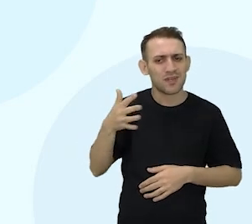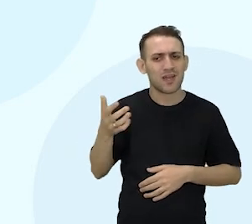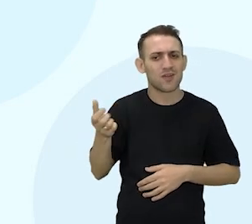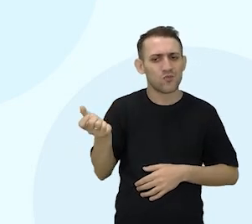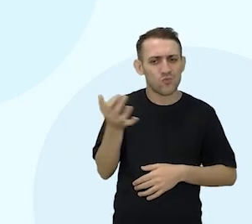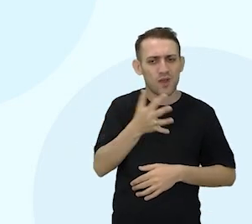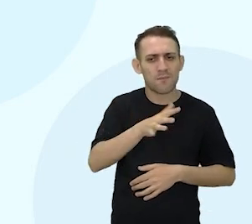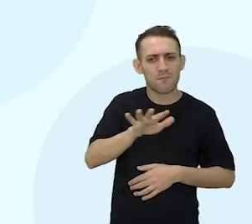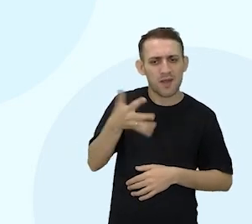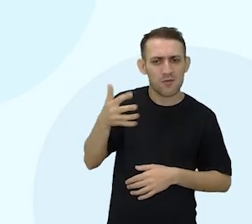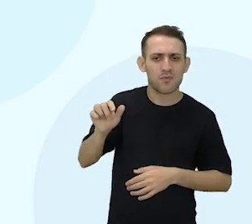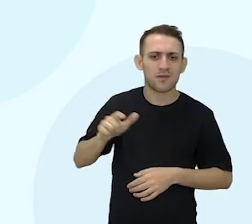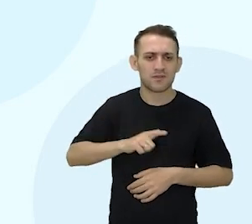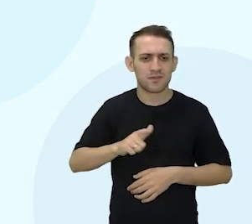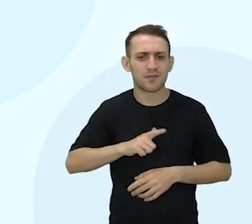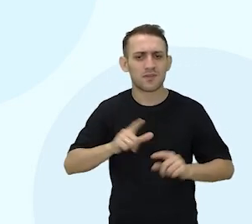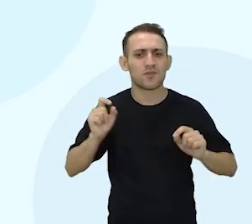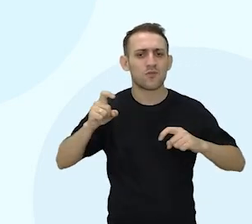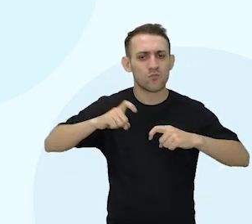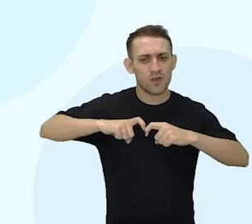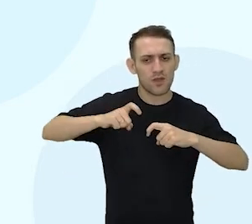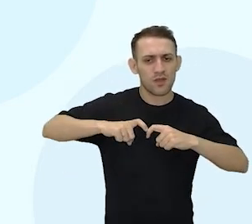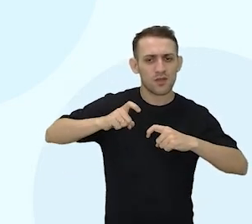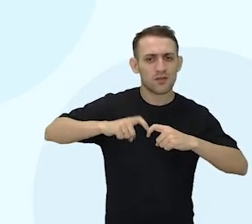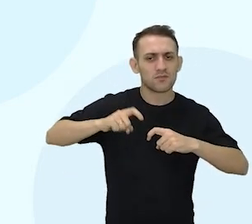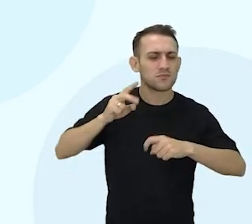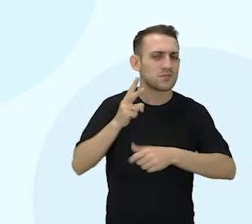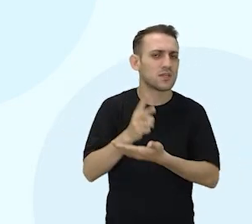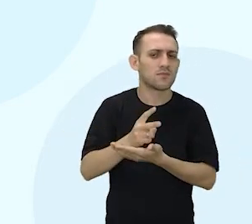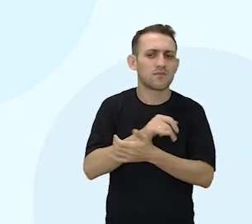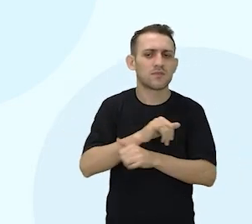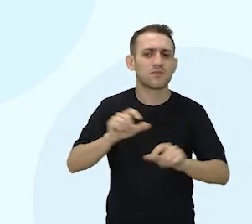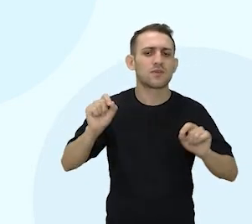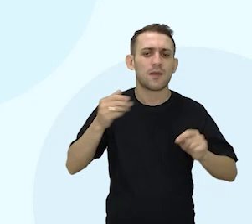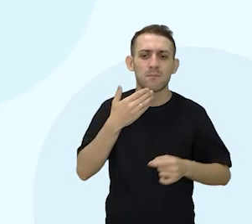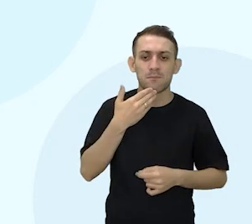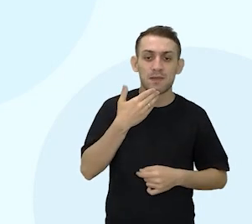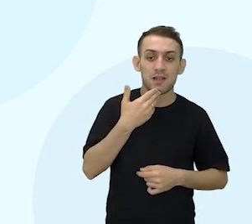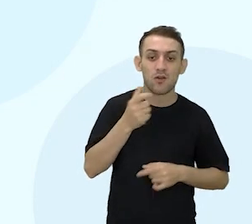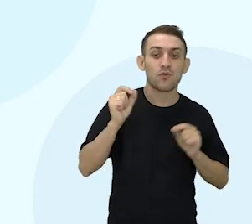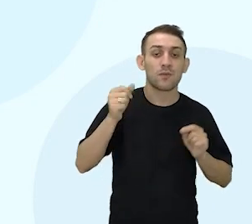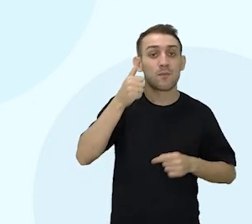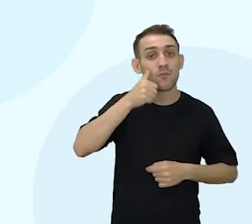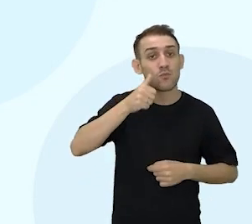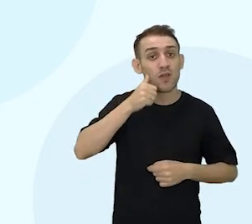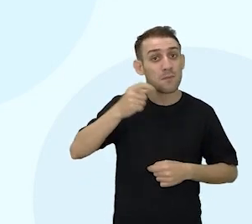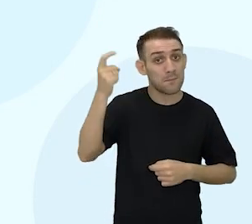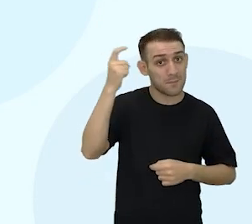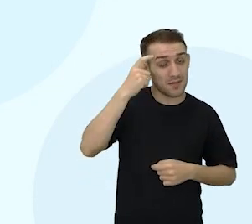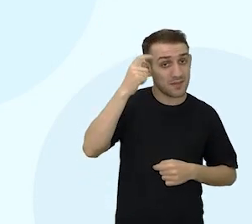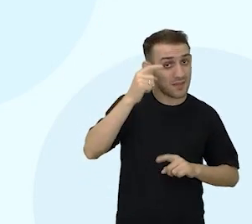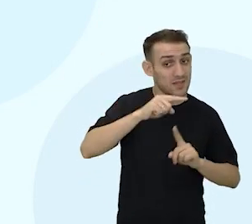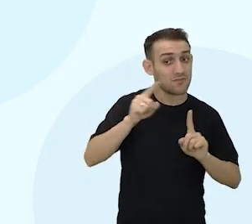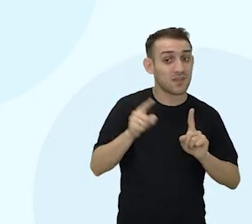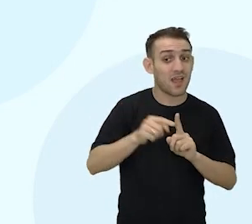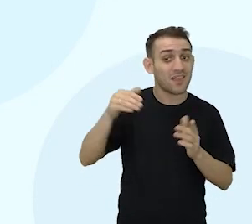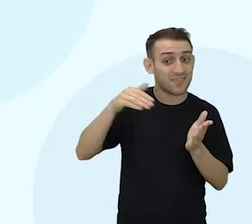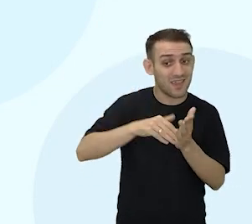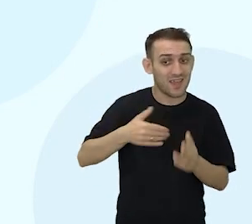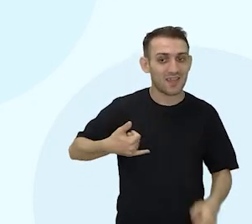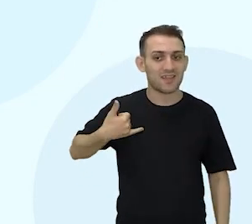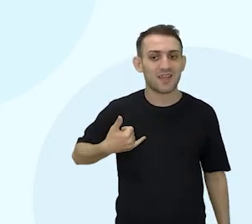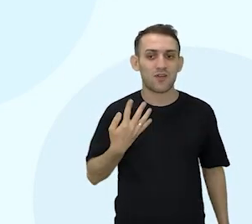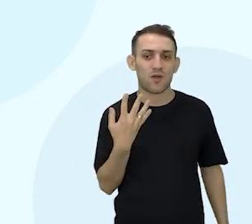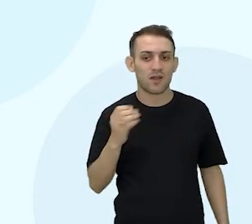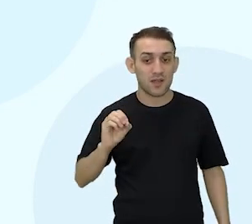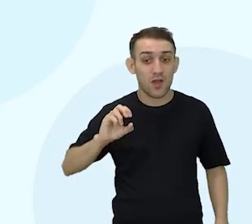a própria medicina acaba dizendo que é melhor uma mulher pensar em ter filhos até os 40